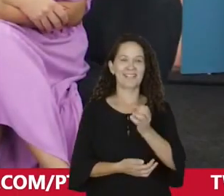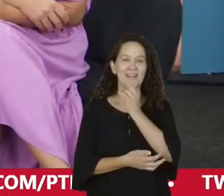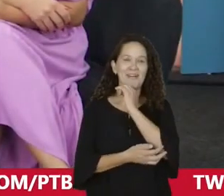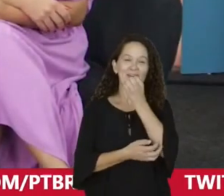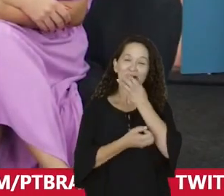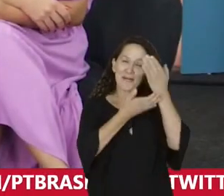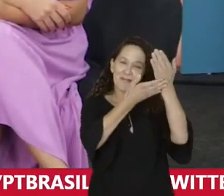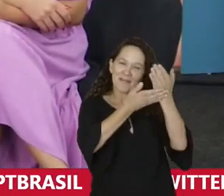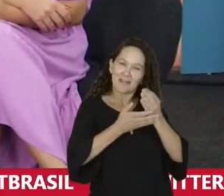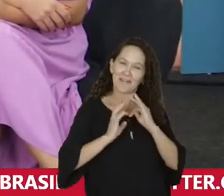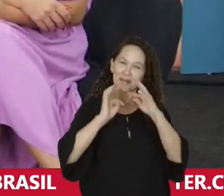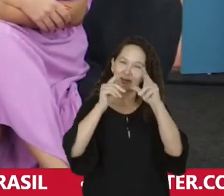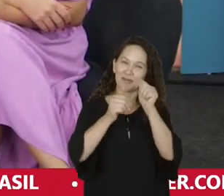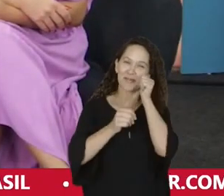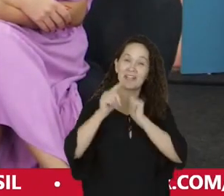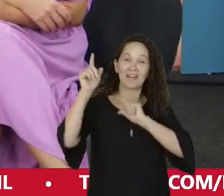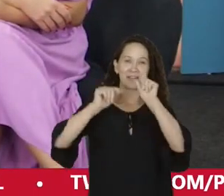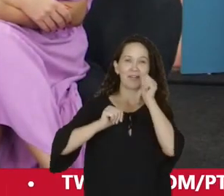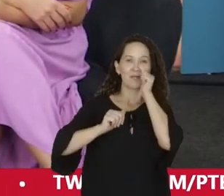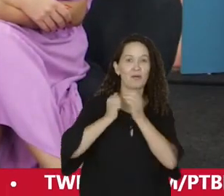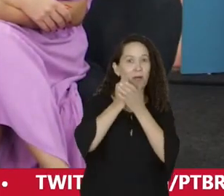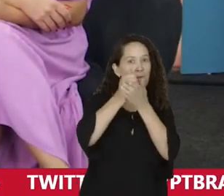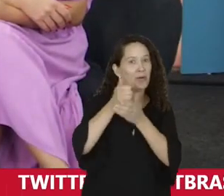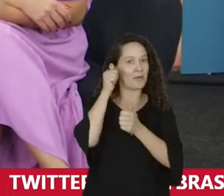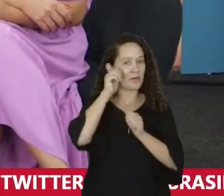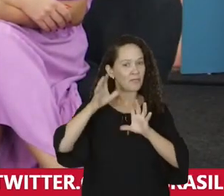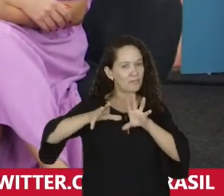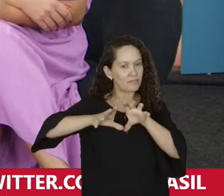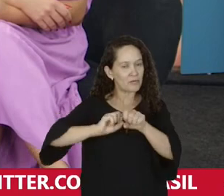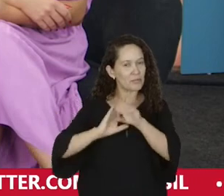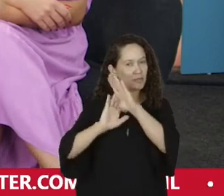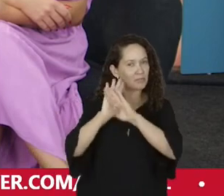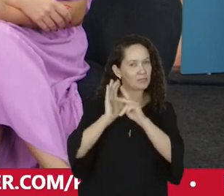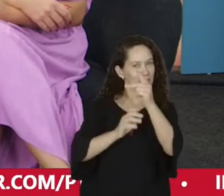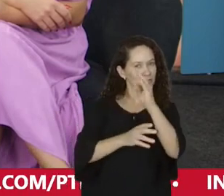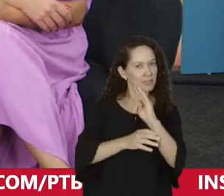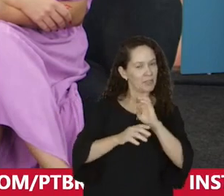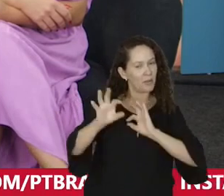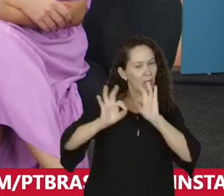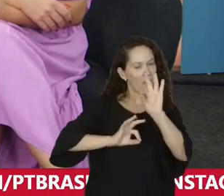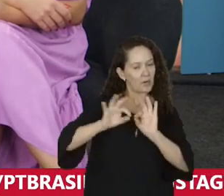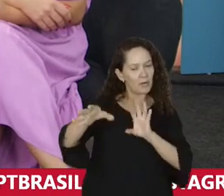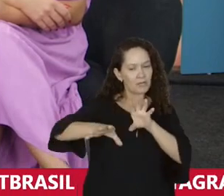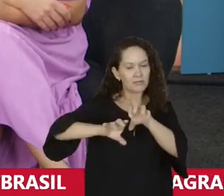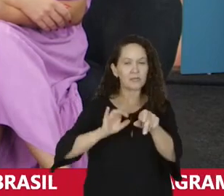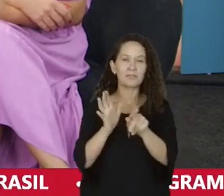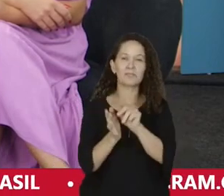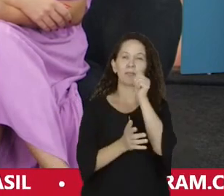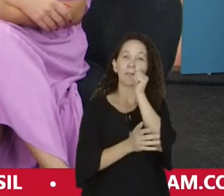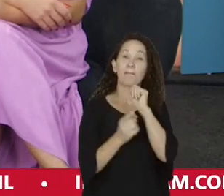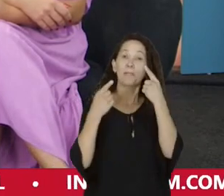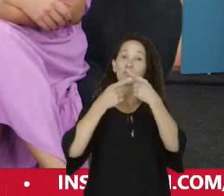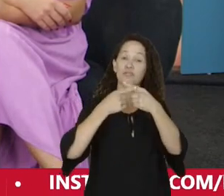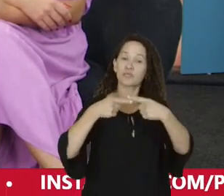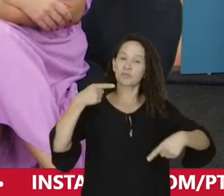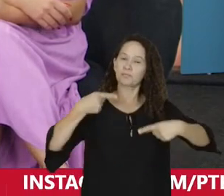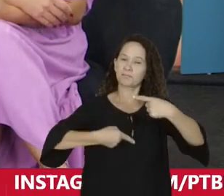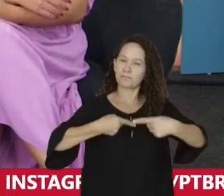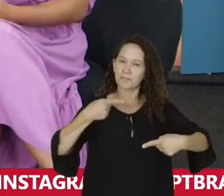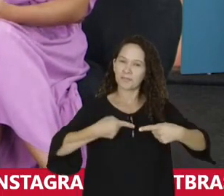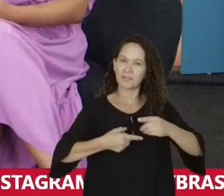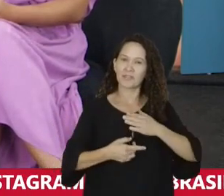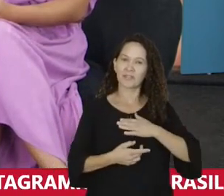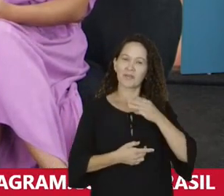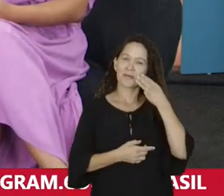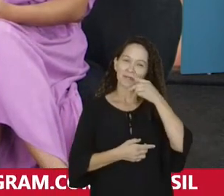Olá, sejam muito bem-vindas ao TV Elas por Elas Formação, programa do PT para a preparação e formação das mulheres para a disputa